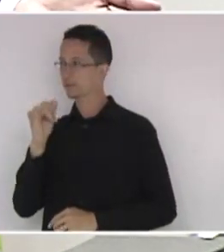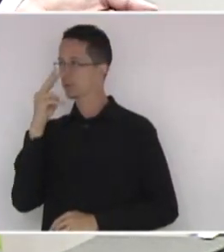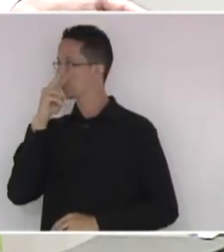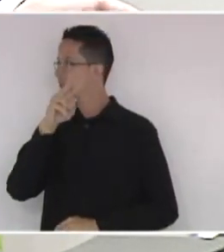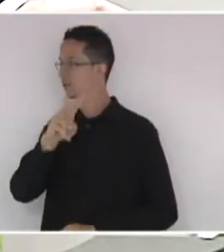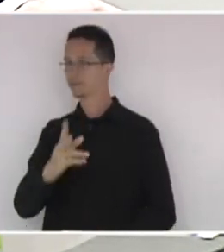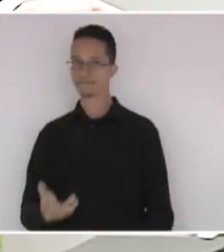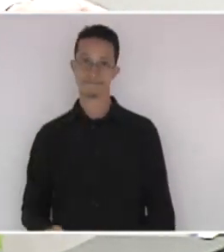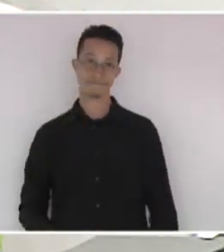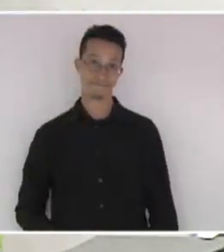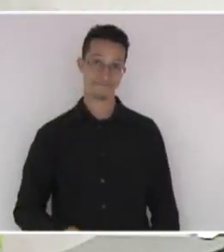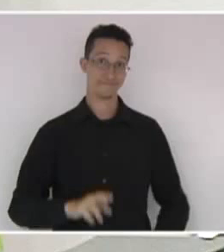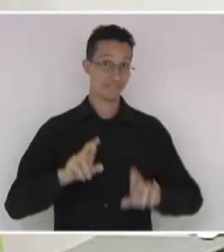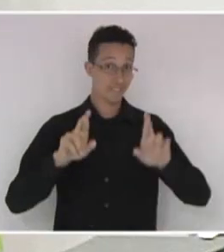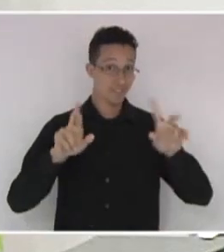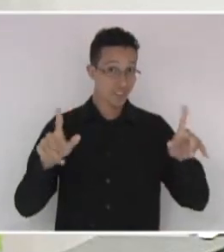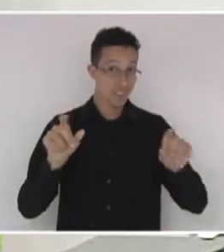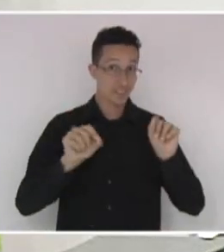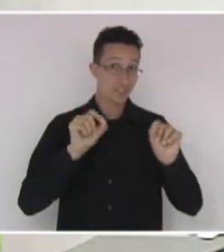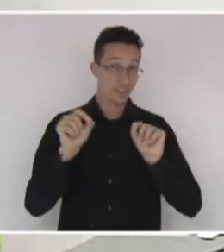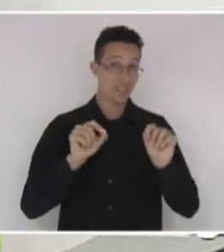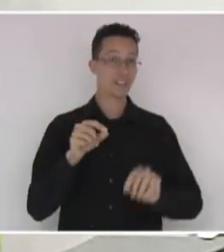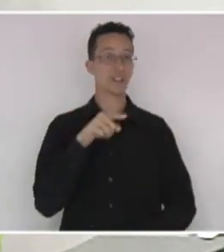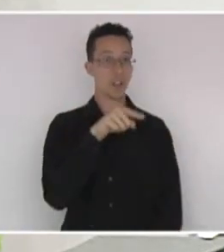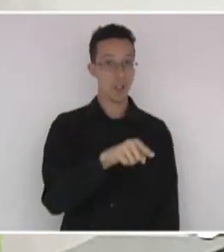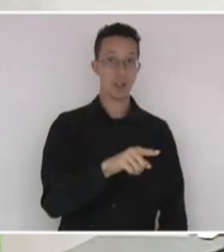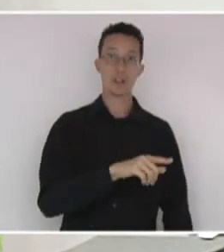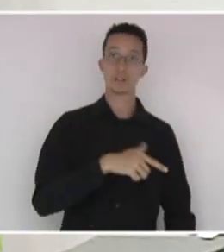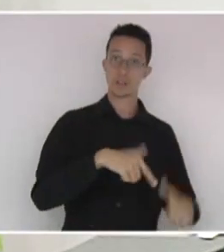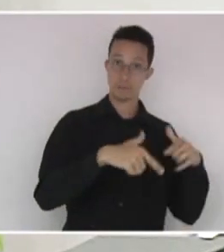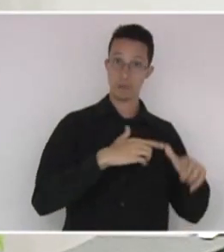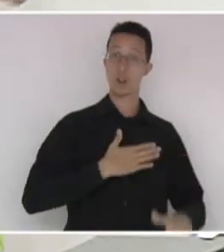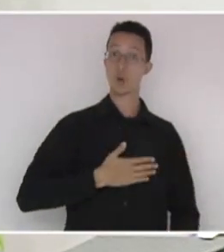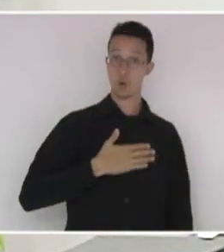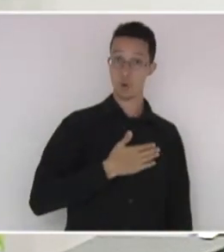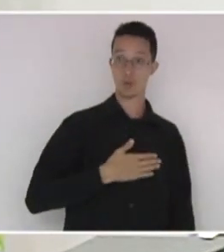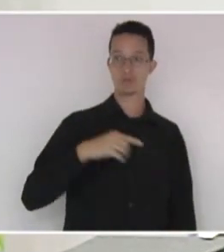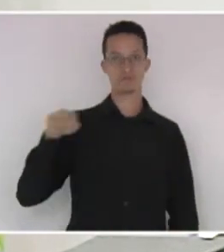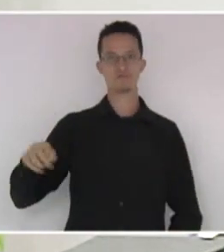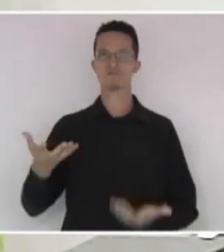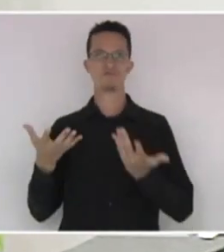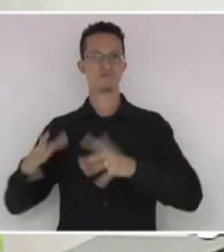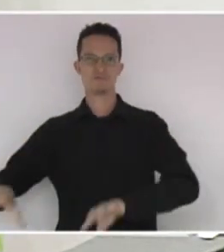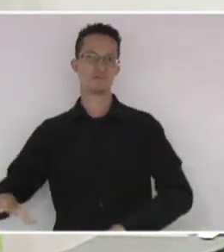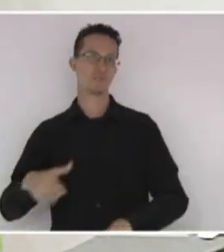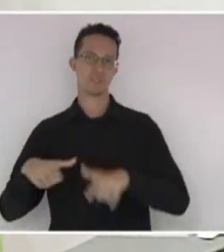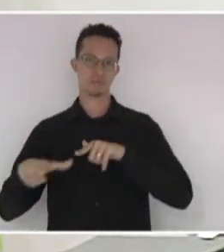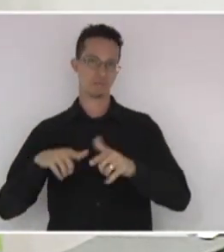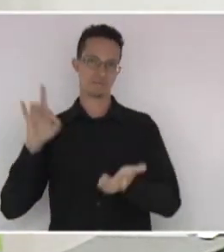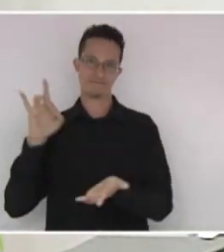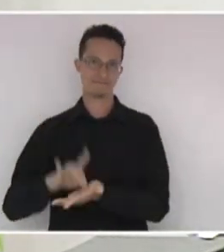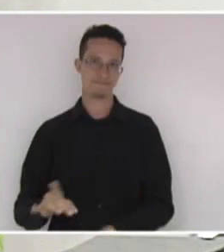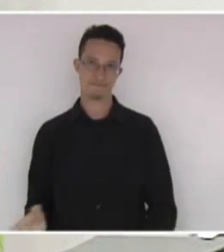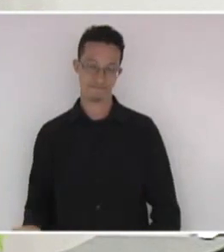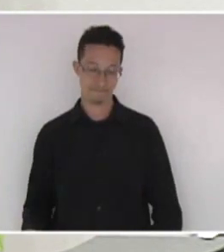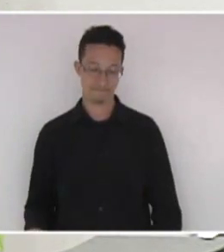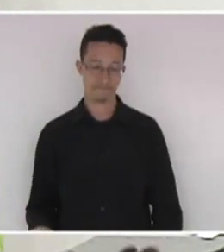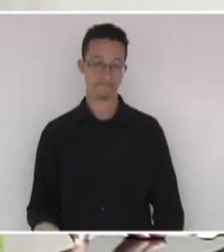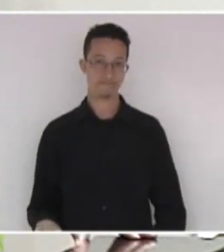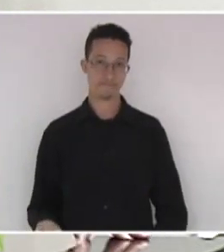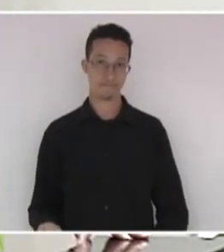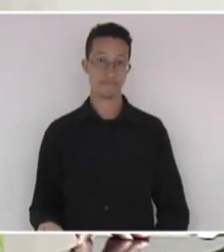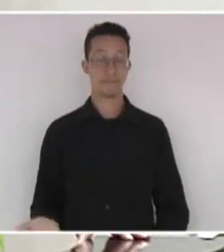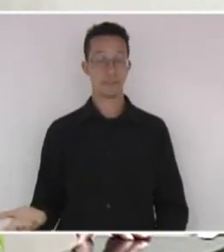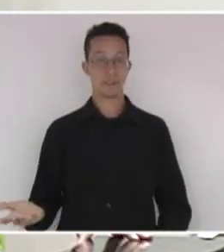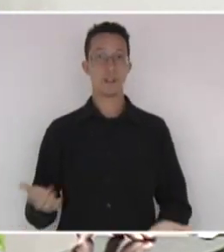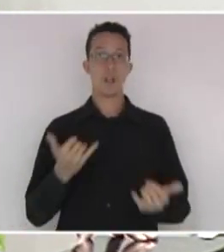fazendo o que gosta. Né? Essa é a diferença. Assim como em todas as profissões existem. Mas eu queria aqui chamar a atenção e pedir mais uma